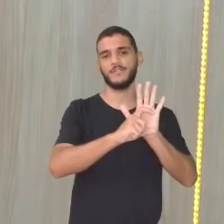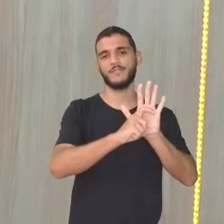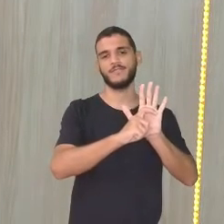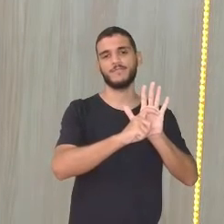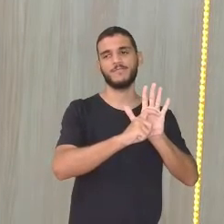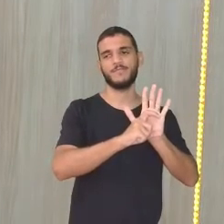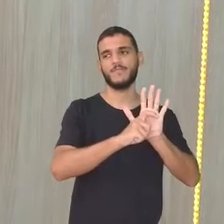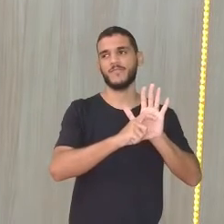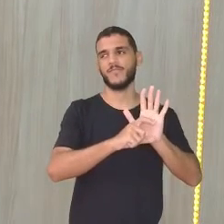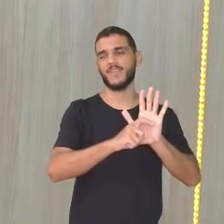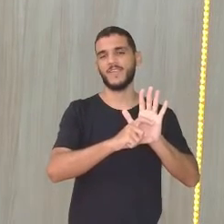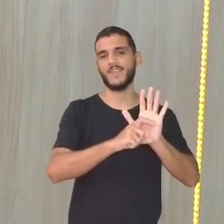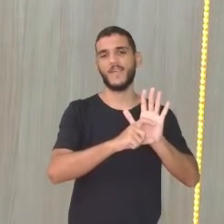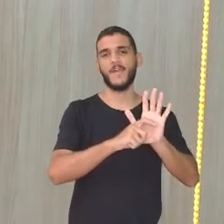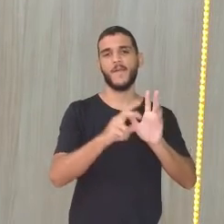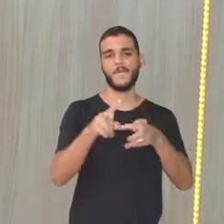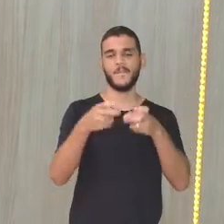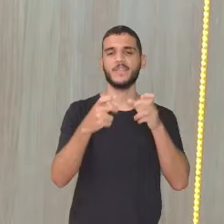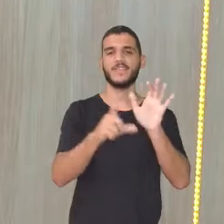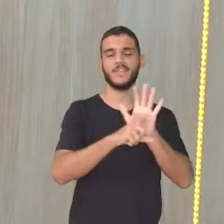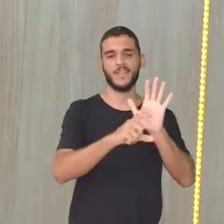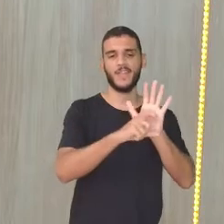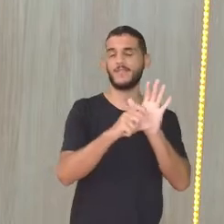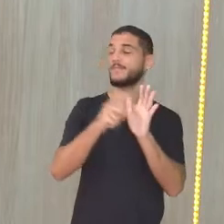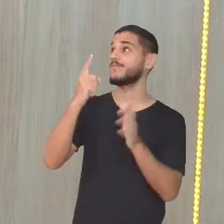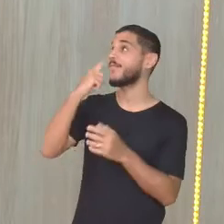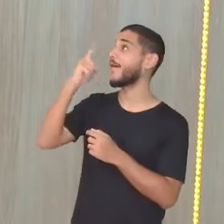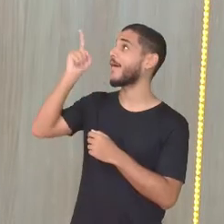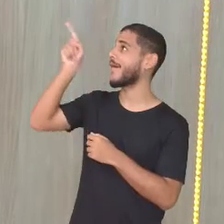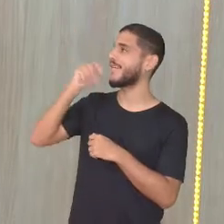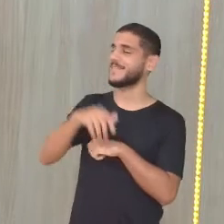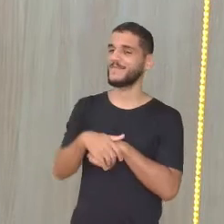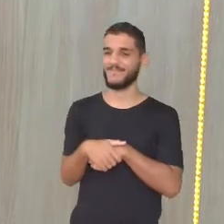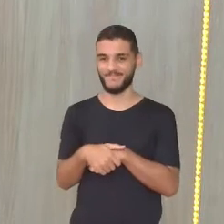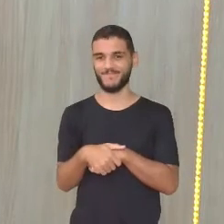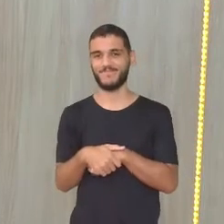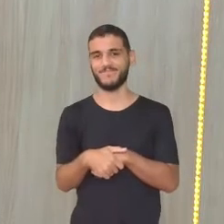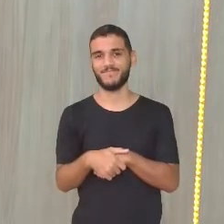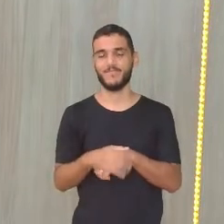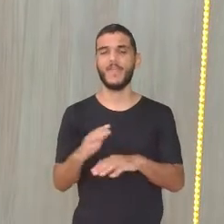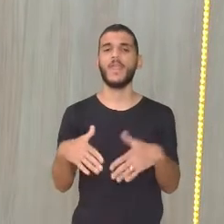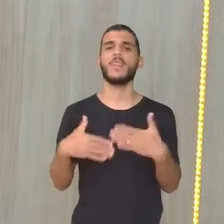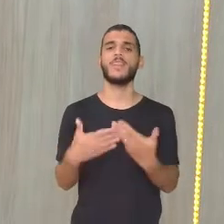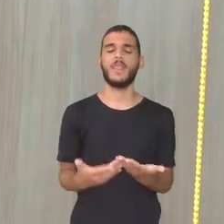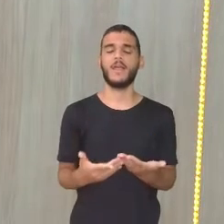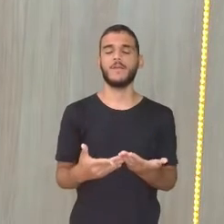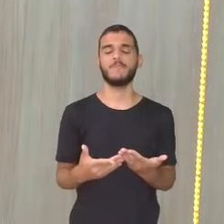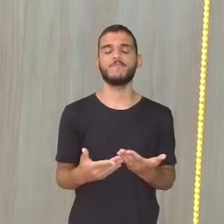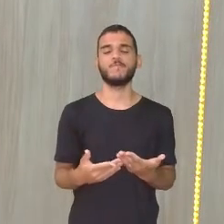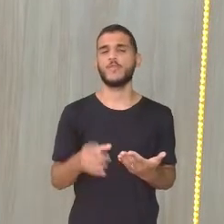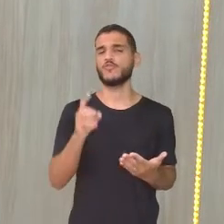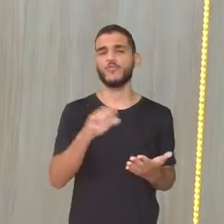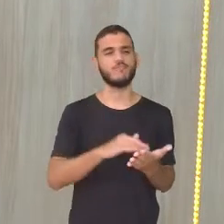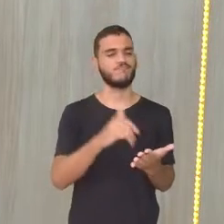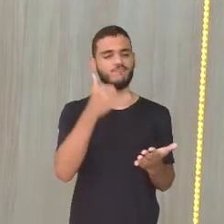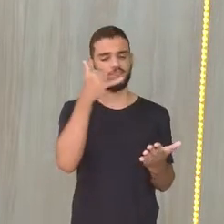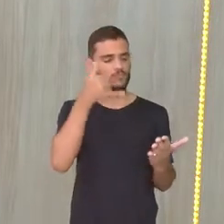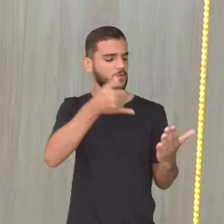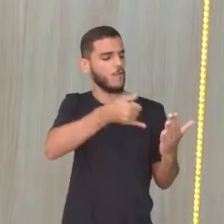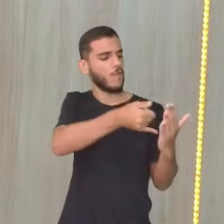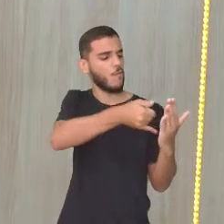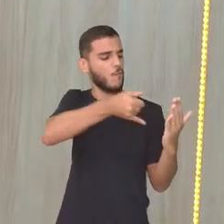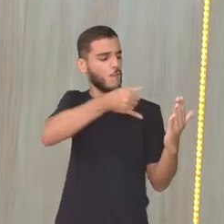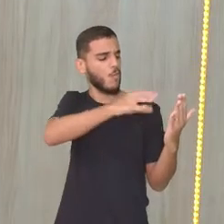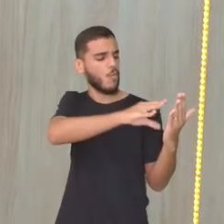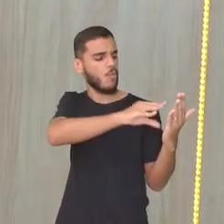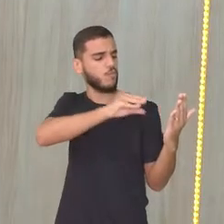vai chegar um QR Code aqui nesse canto. Aê, chegou, beleza. Então, você aponta o seu celular, né, com um